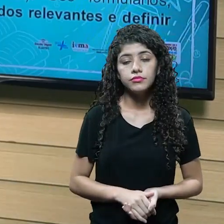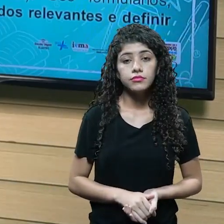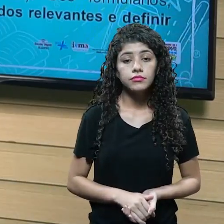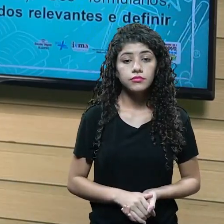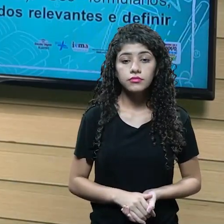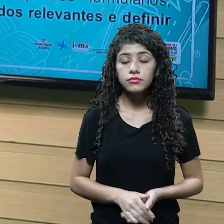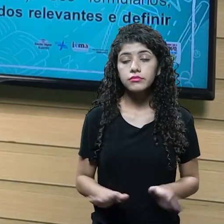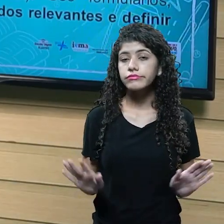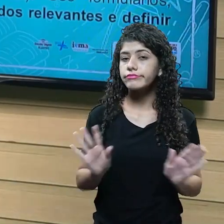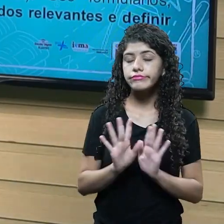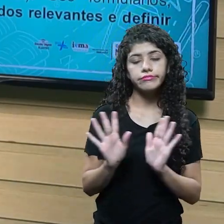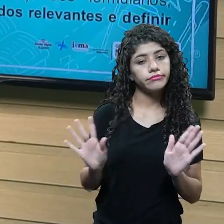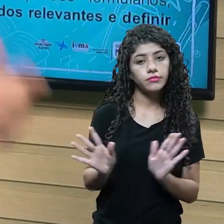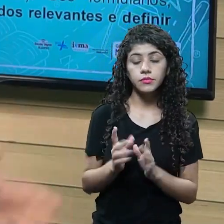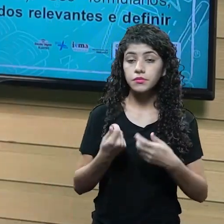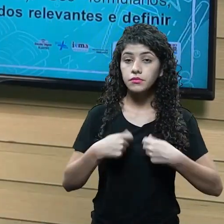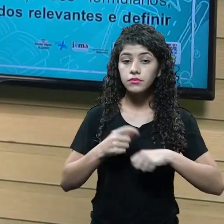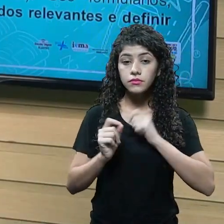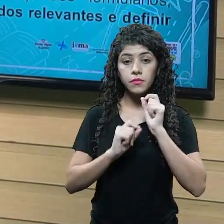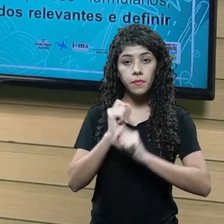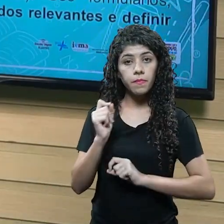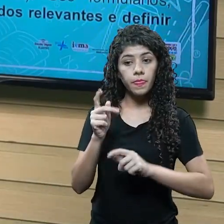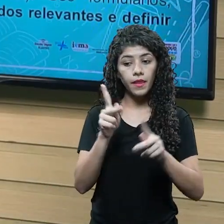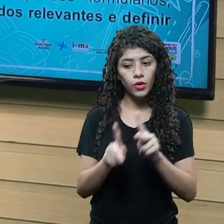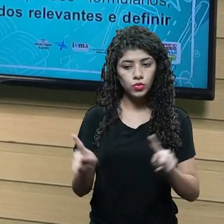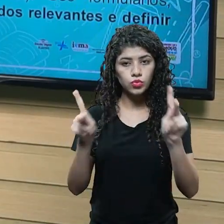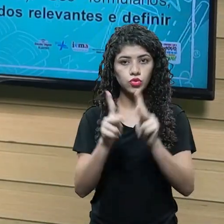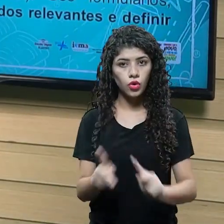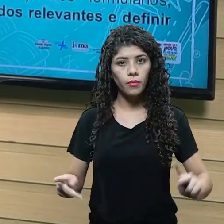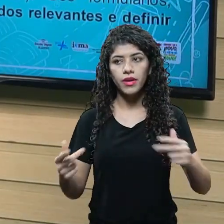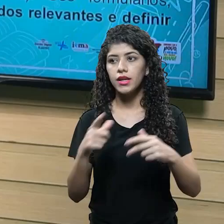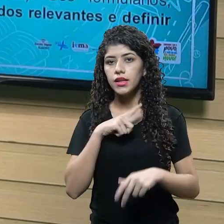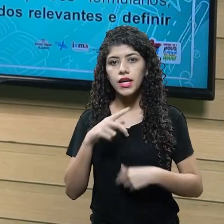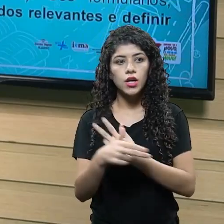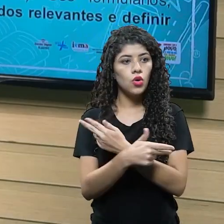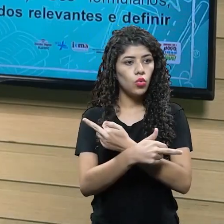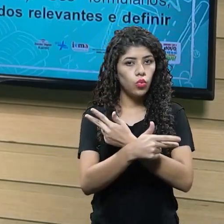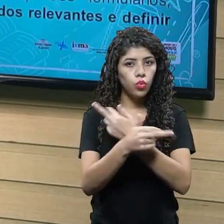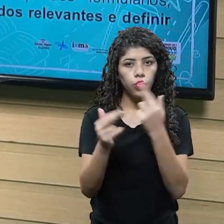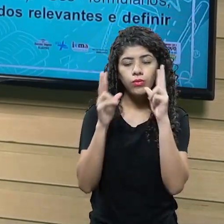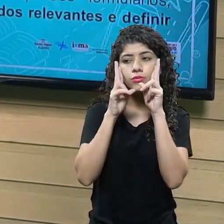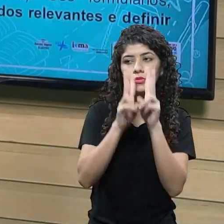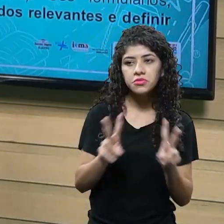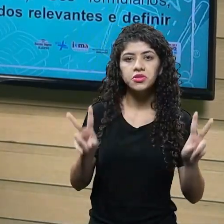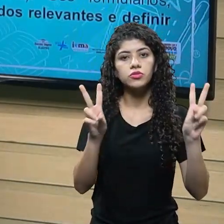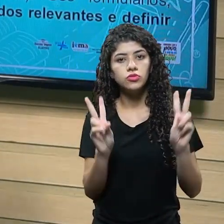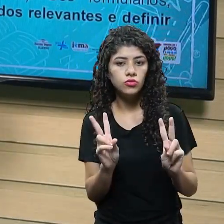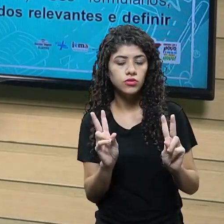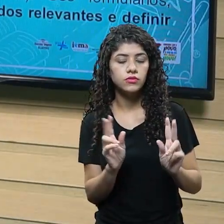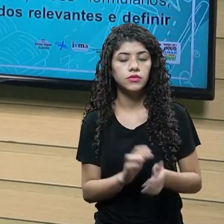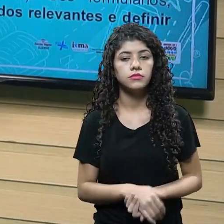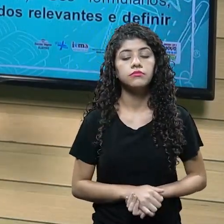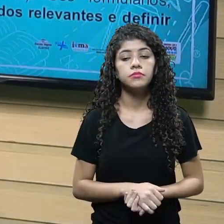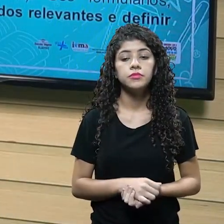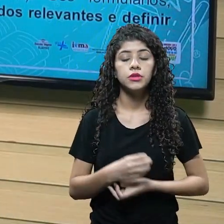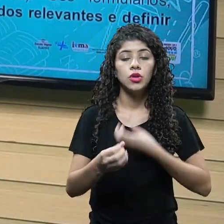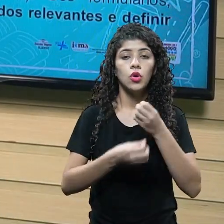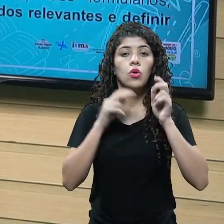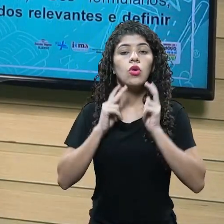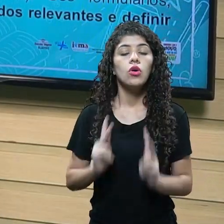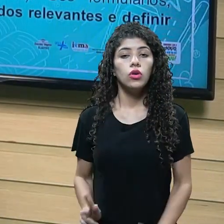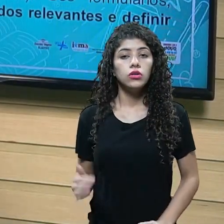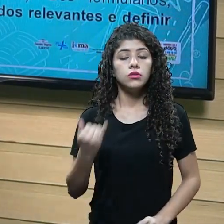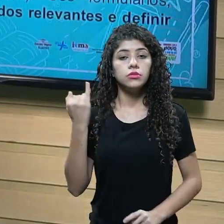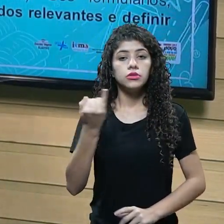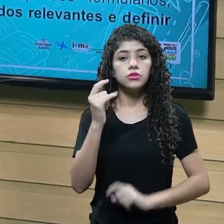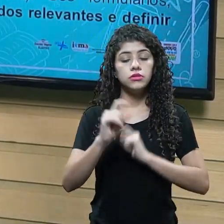por diante, não. Eu vou colocar ela dentro de um shopping center, muito movimentado, num ponto onde chame a atenção, tá bom? E como ele se comporta, o que é importante para ele?